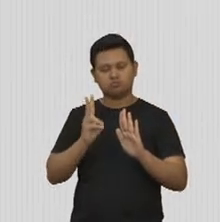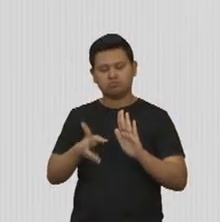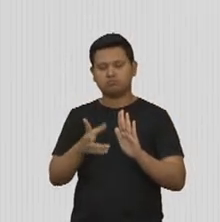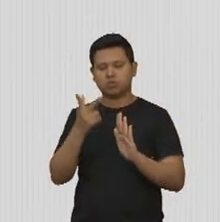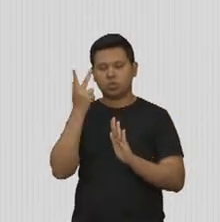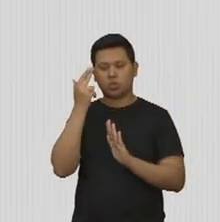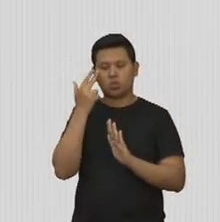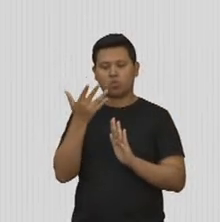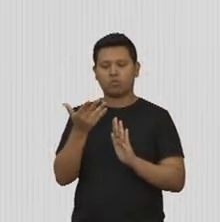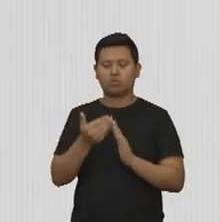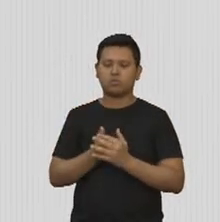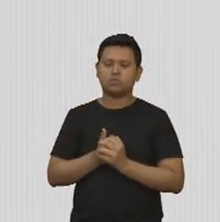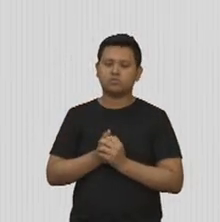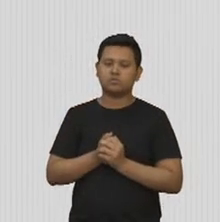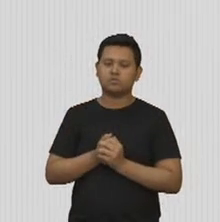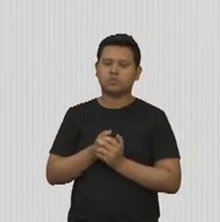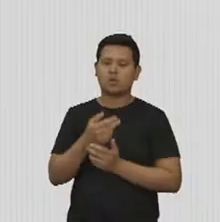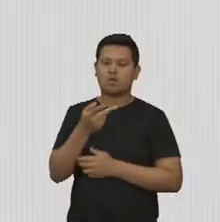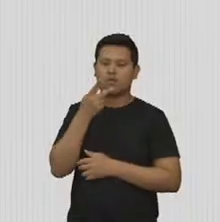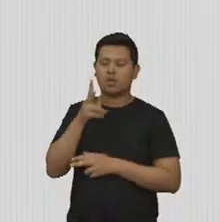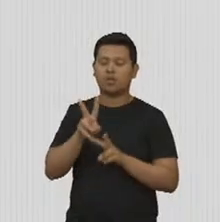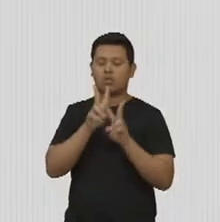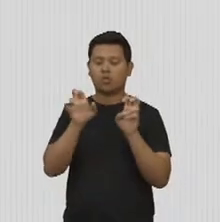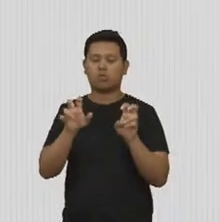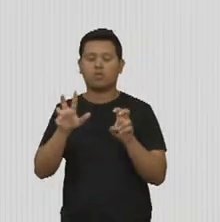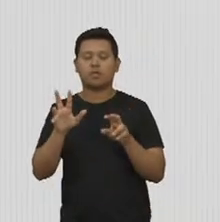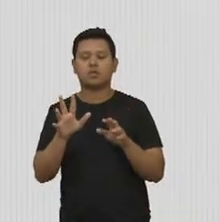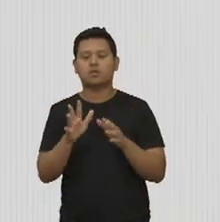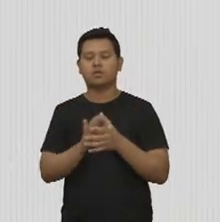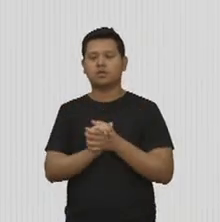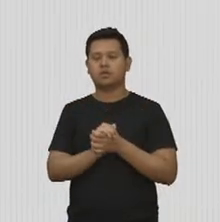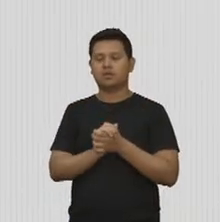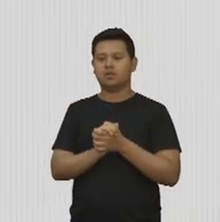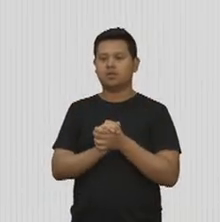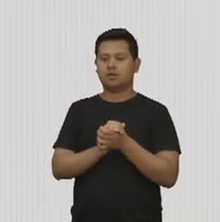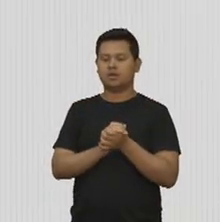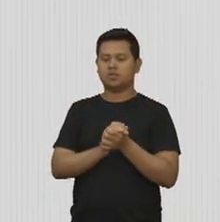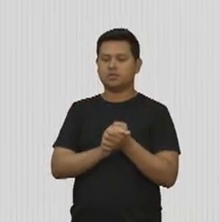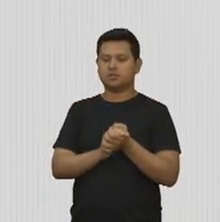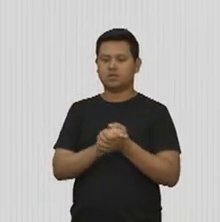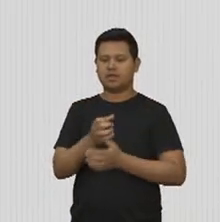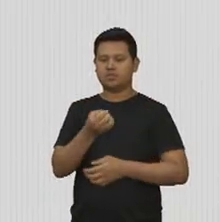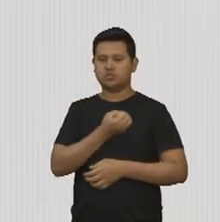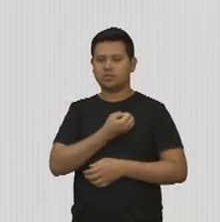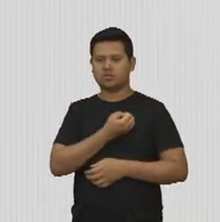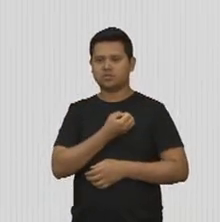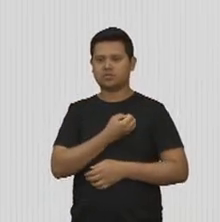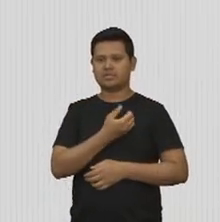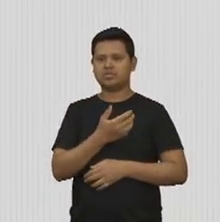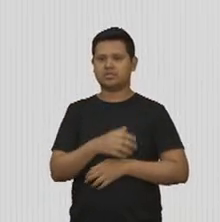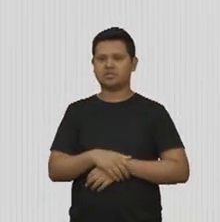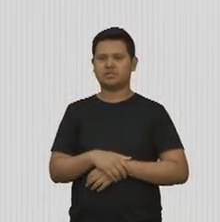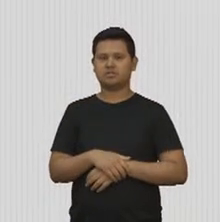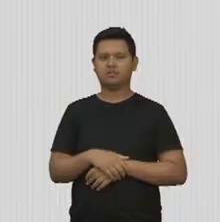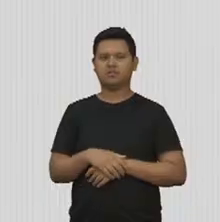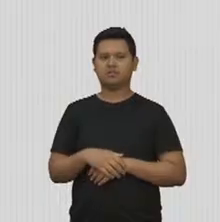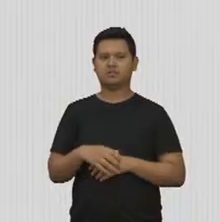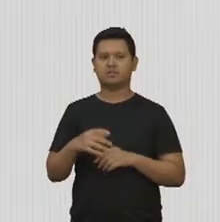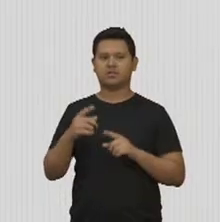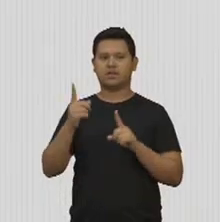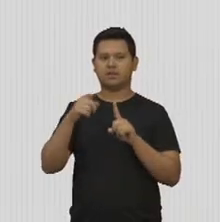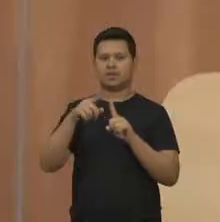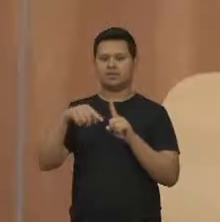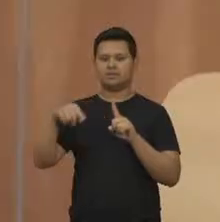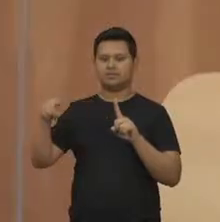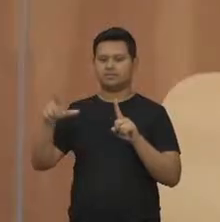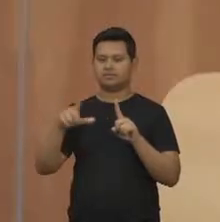eu quero falar um pouco sobre as estatísticas dos trabalhos que foram feitos essa semana aqui pelo Gabinete da Renovação, pelo meu